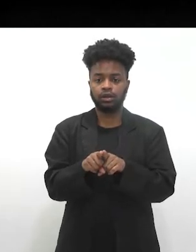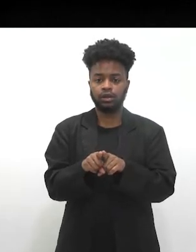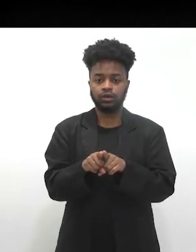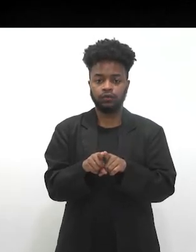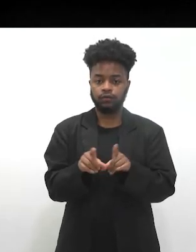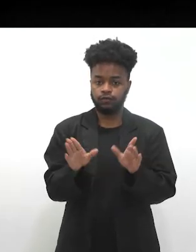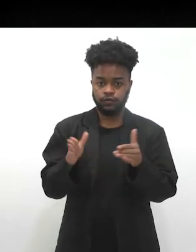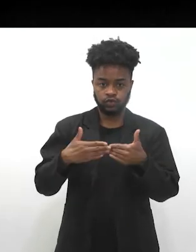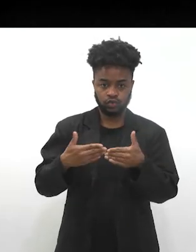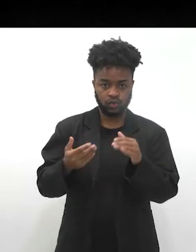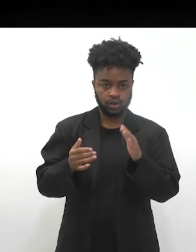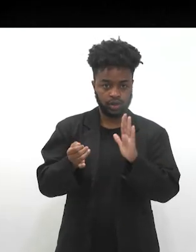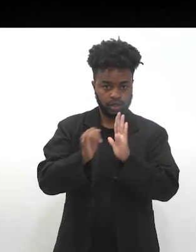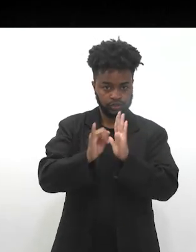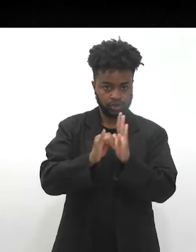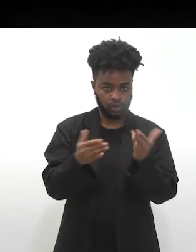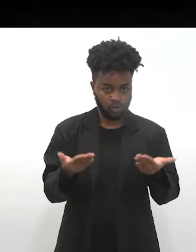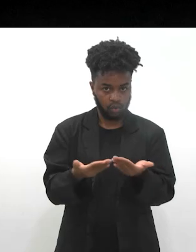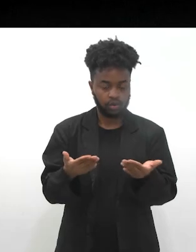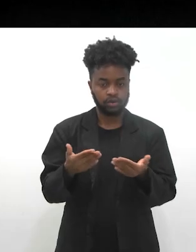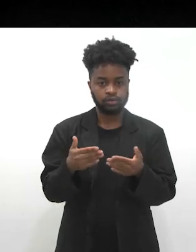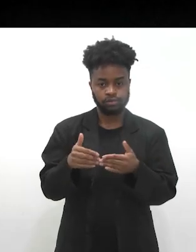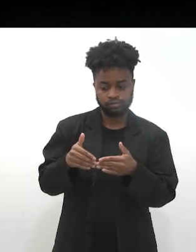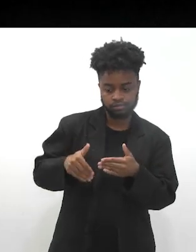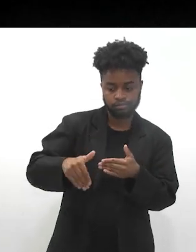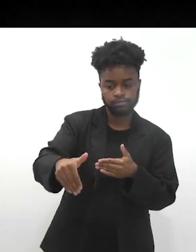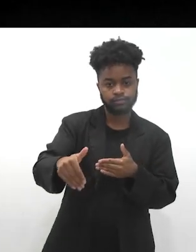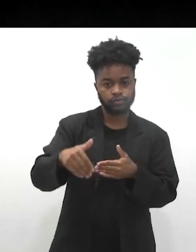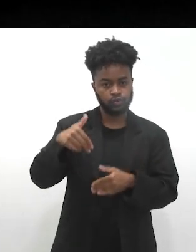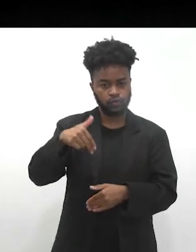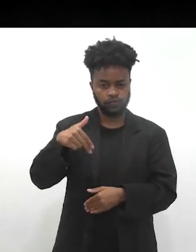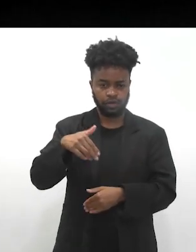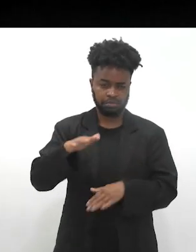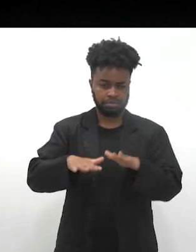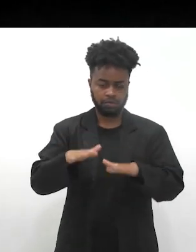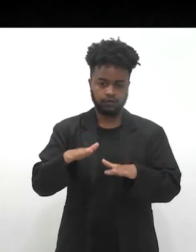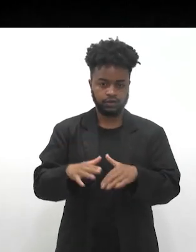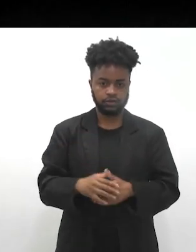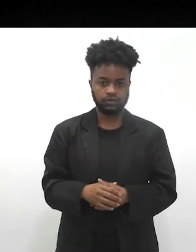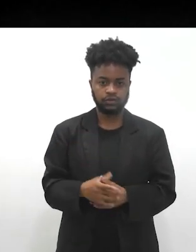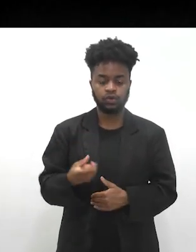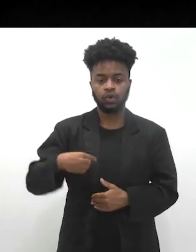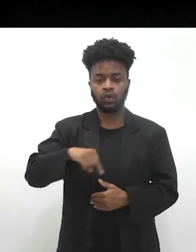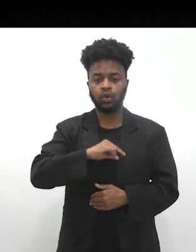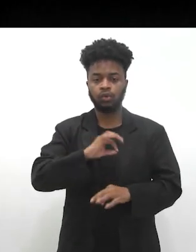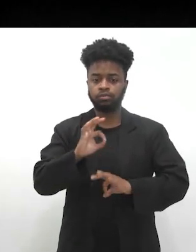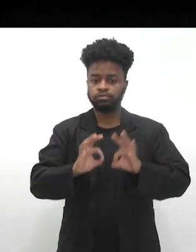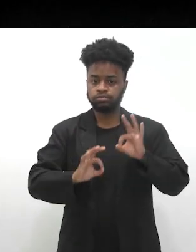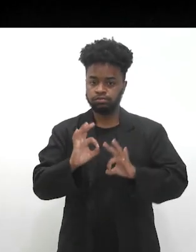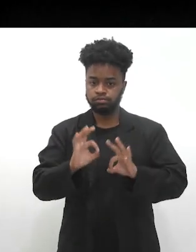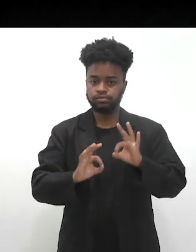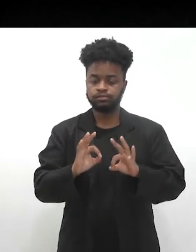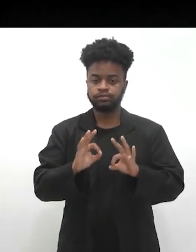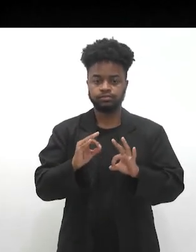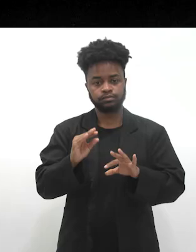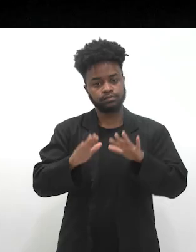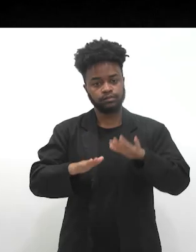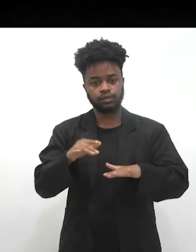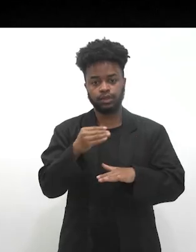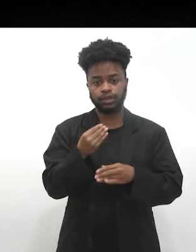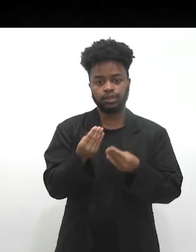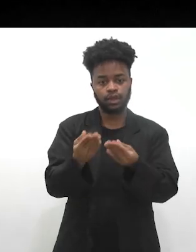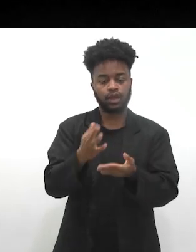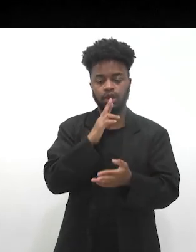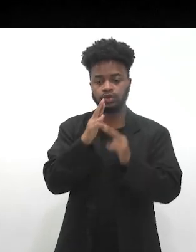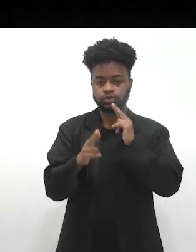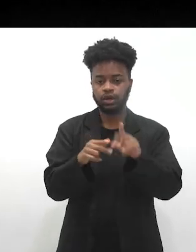o edital encerrou e que vai, provavelmente, para novembro, nós devemos estar tendo